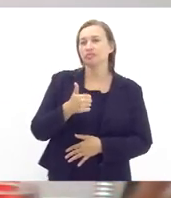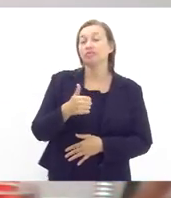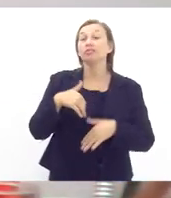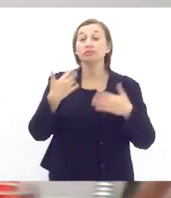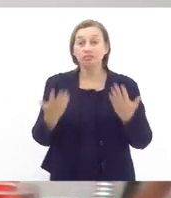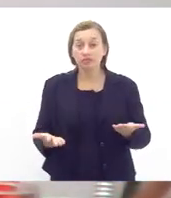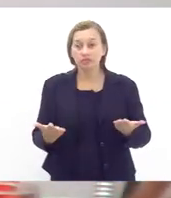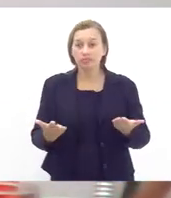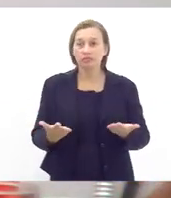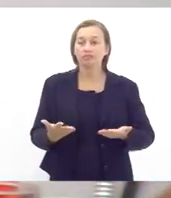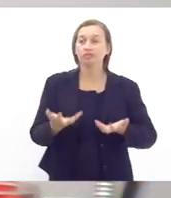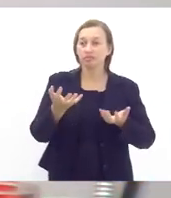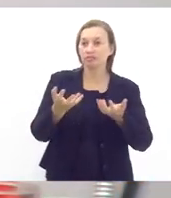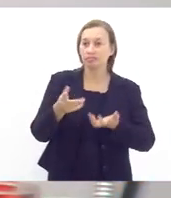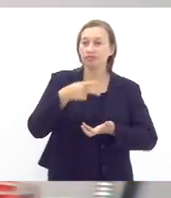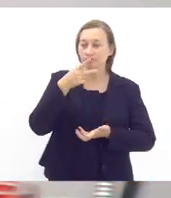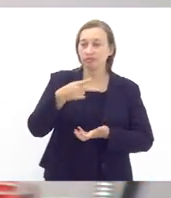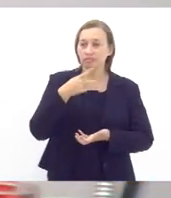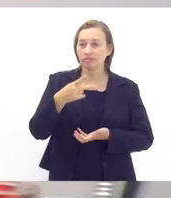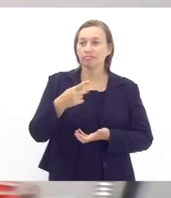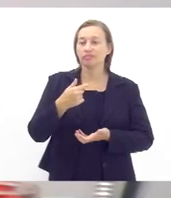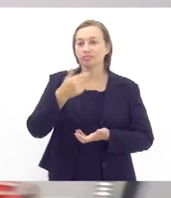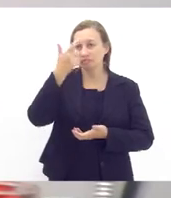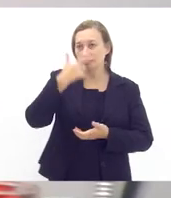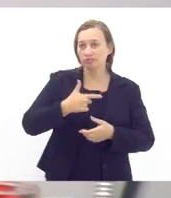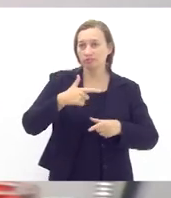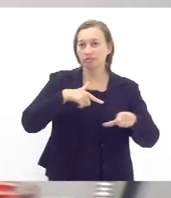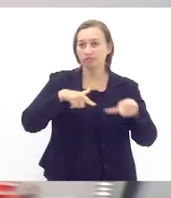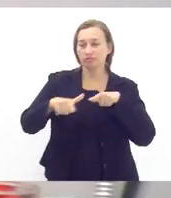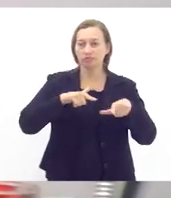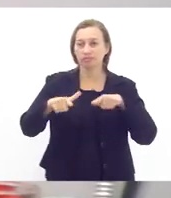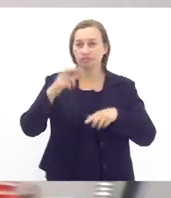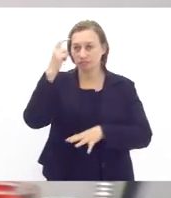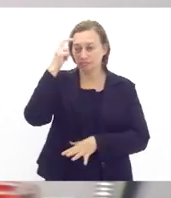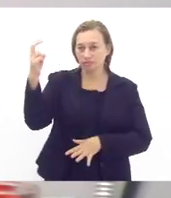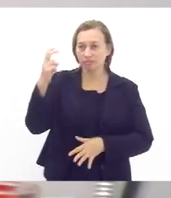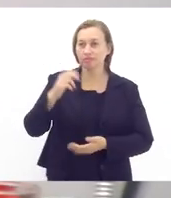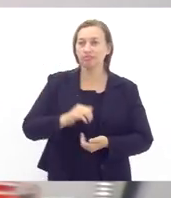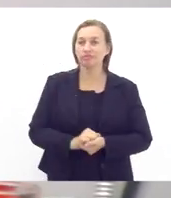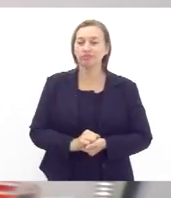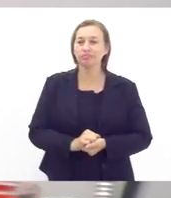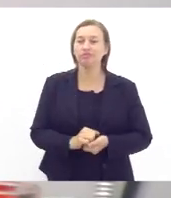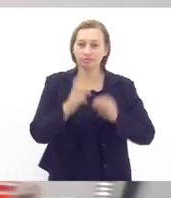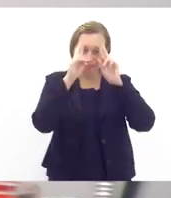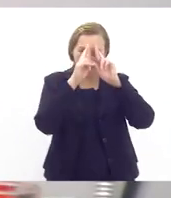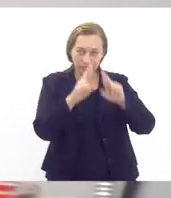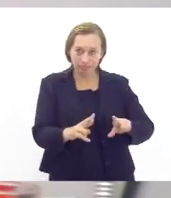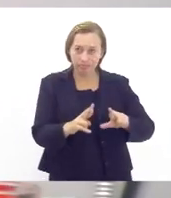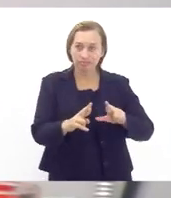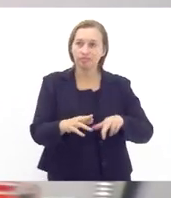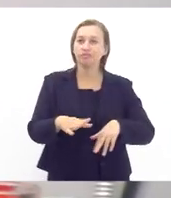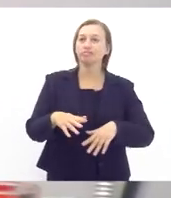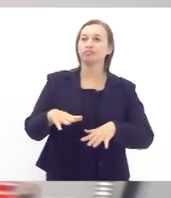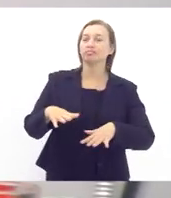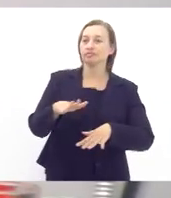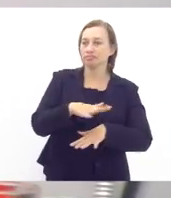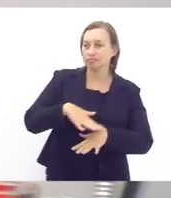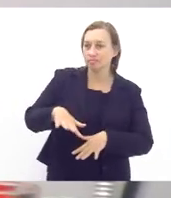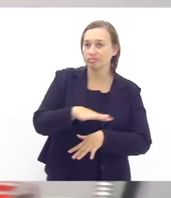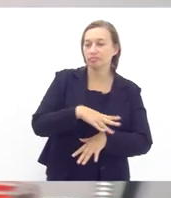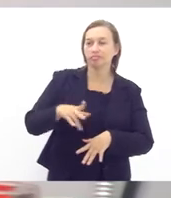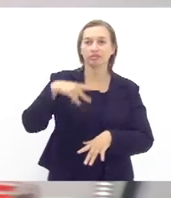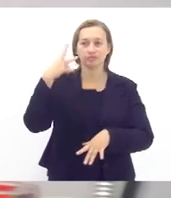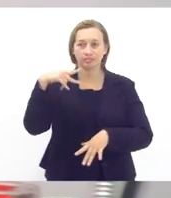é sobre isso que eu quero falar eu sou uma trabalhadora da cultura e aí a gente pede respeito nessa parte da política porque